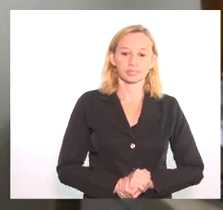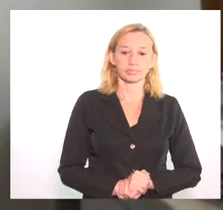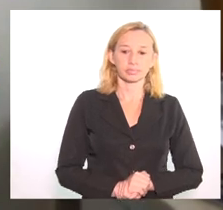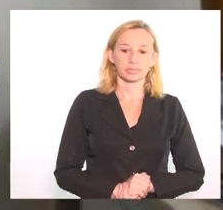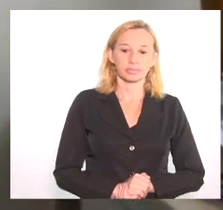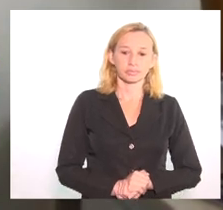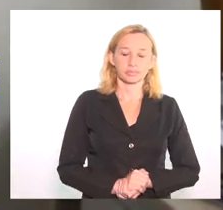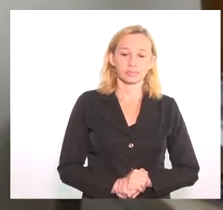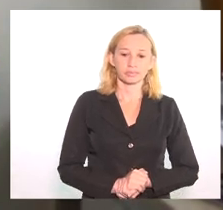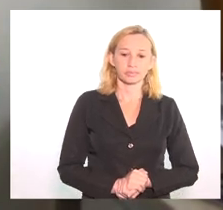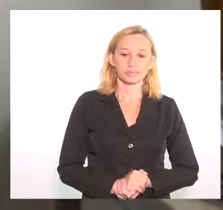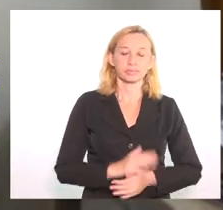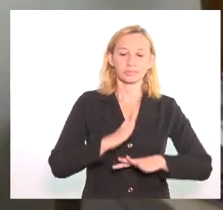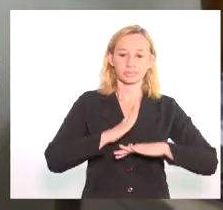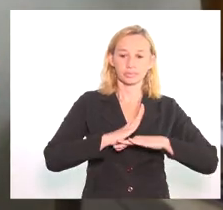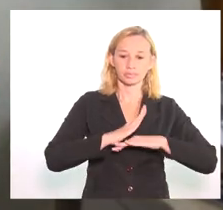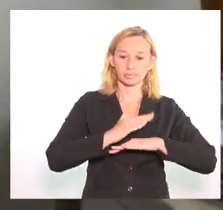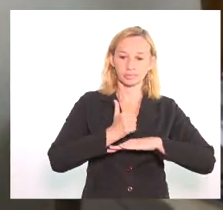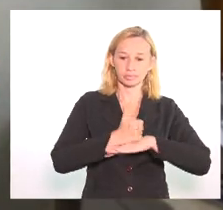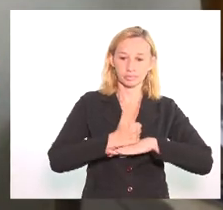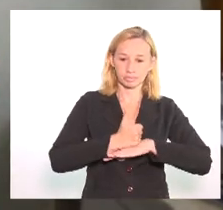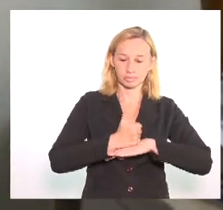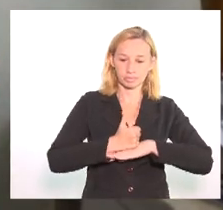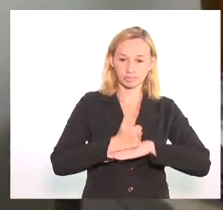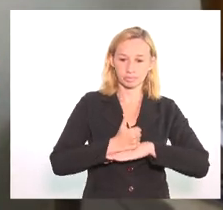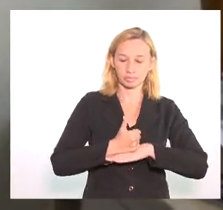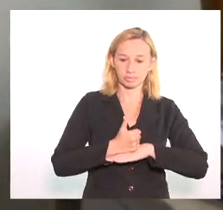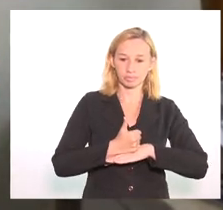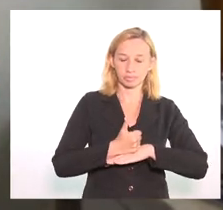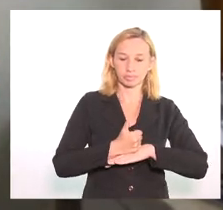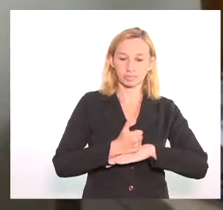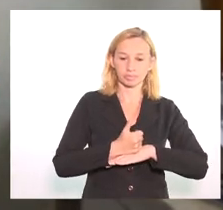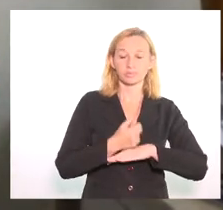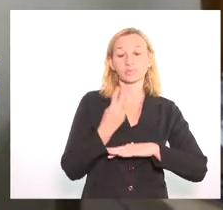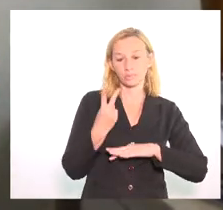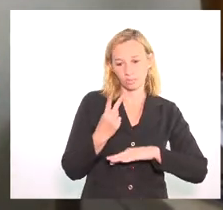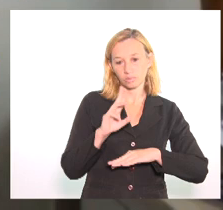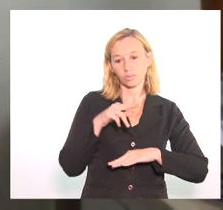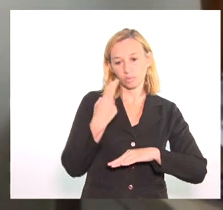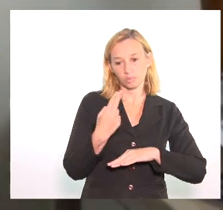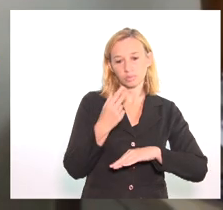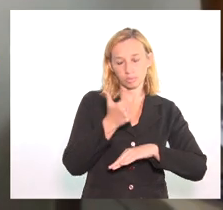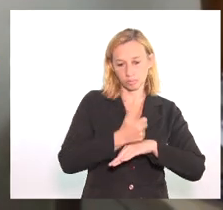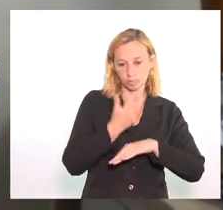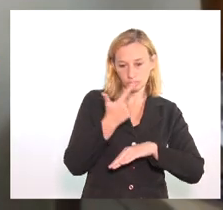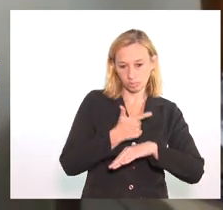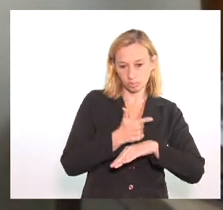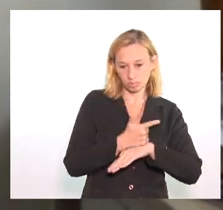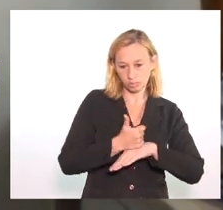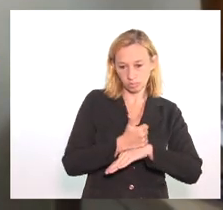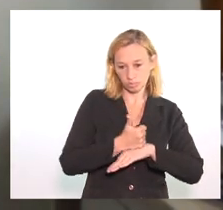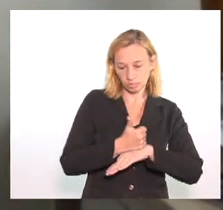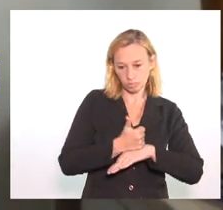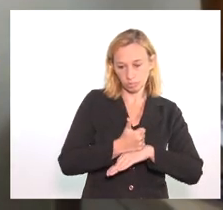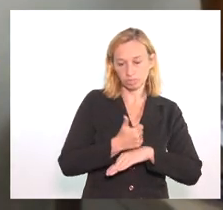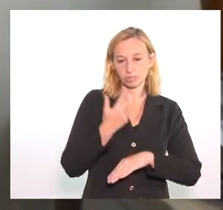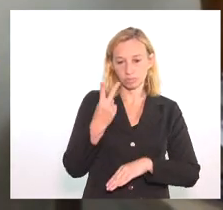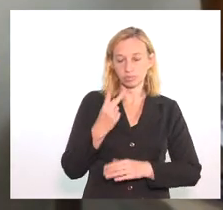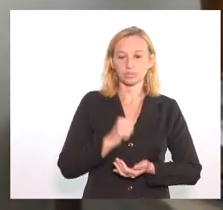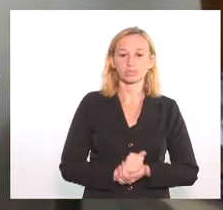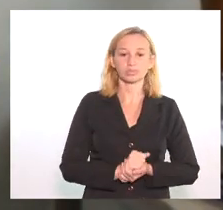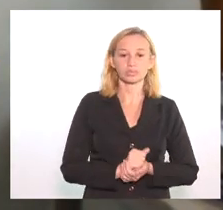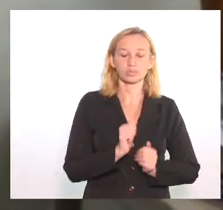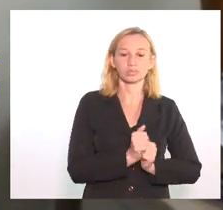de um profissional habilitado, ou dois, como o tribunal assim decidir, tanto para acompanhar os trabalhos, como também para